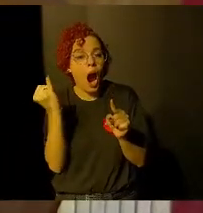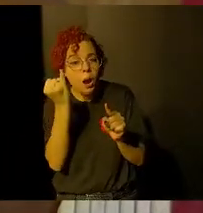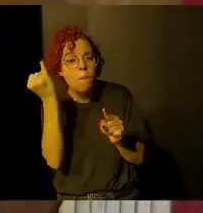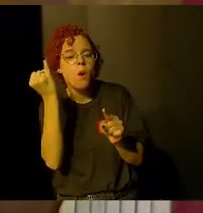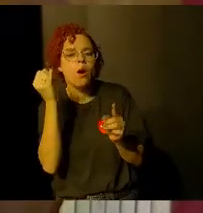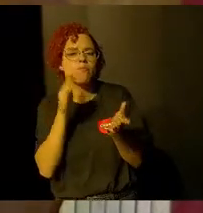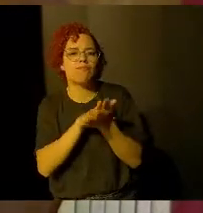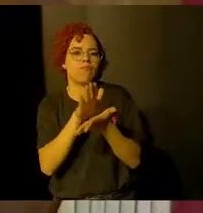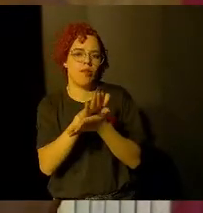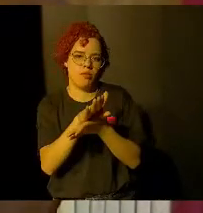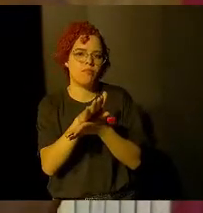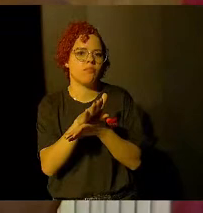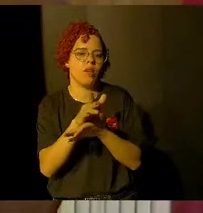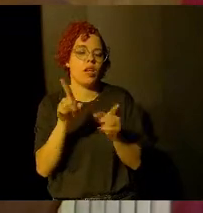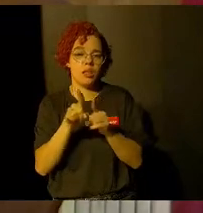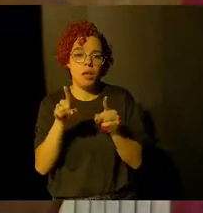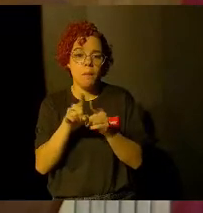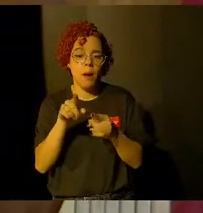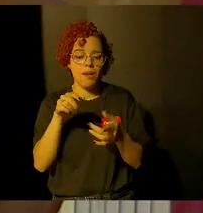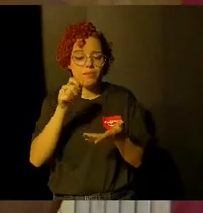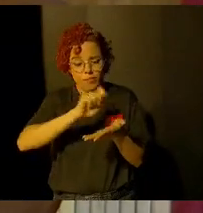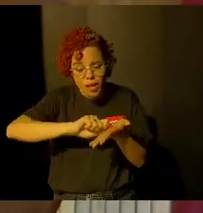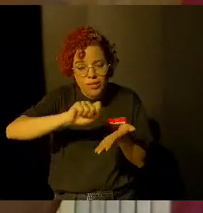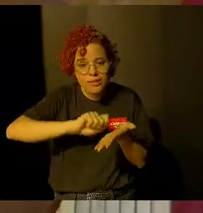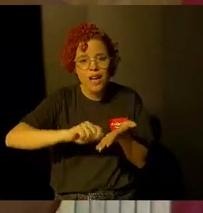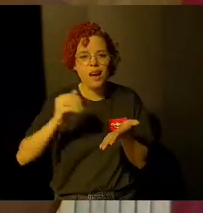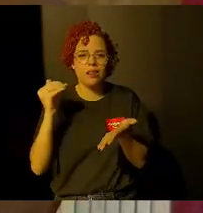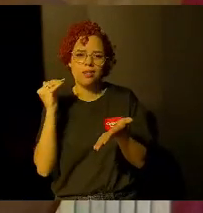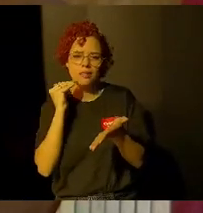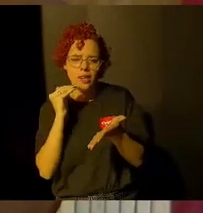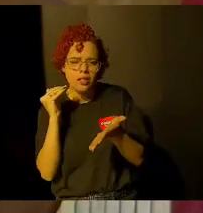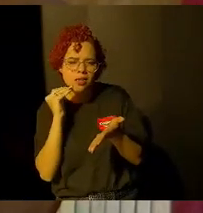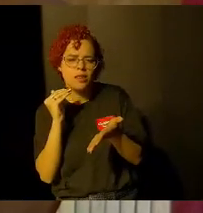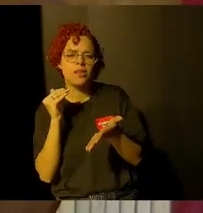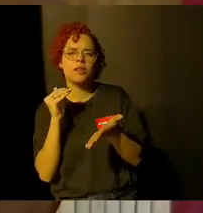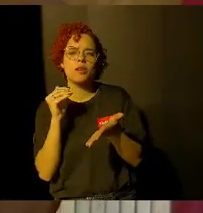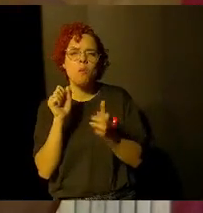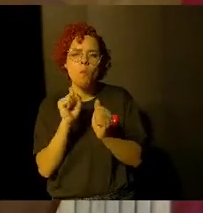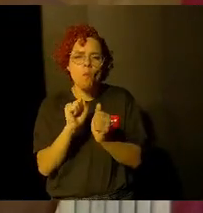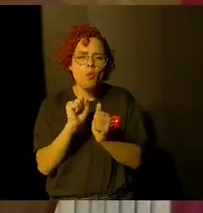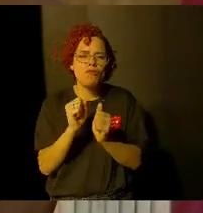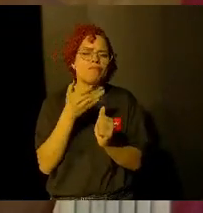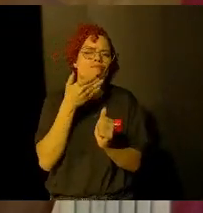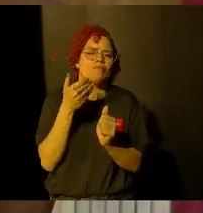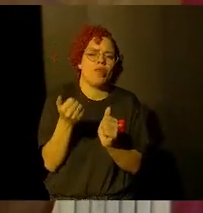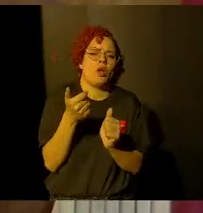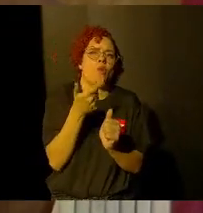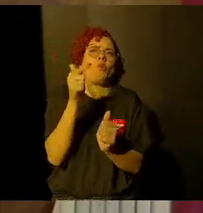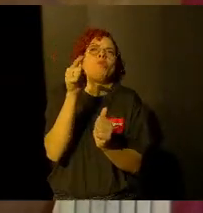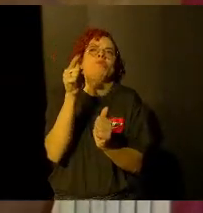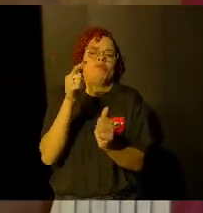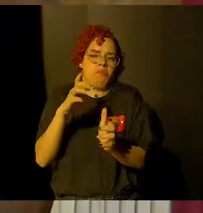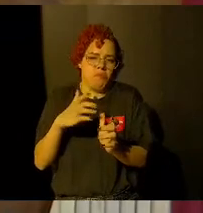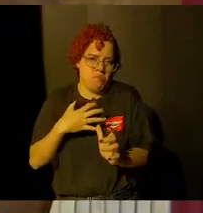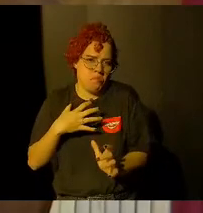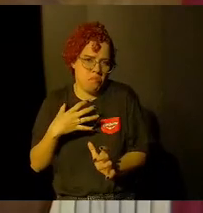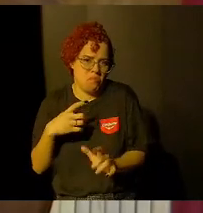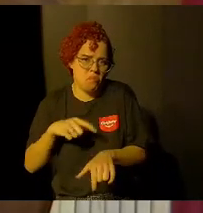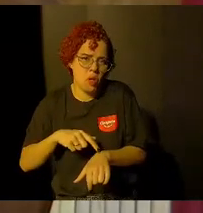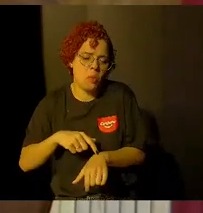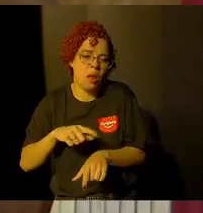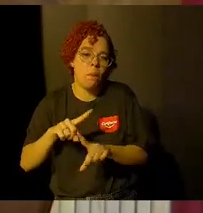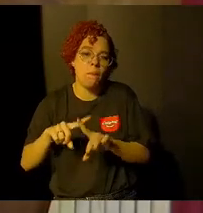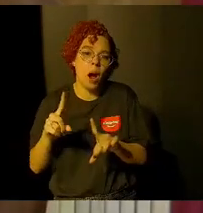assinar também as imperfeições assinar também o que podia ser melhor Em outro momento mas o perfeito não